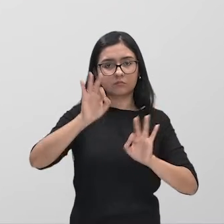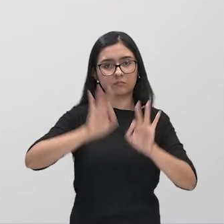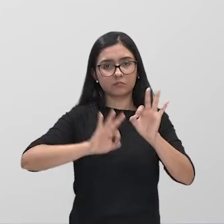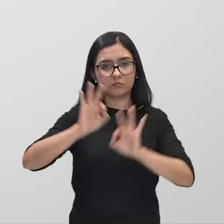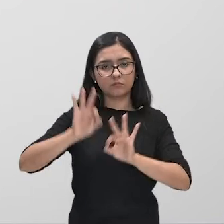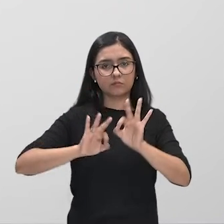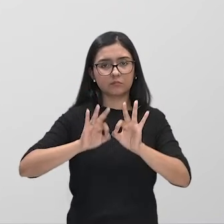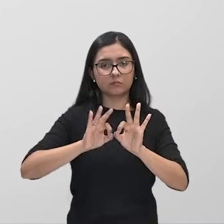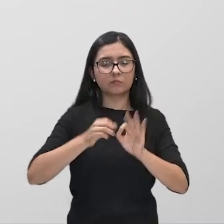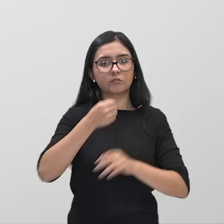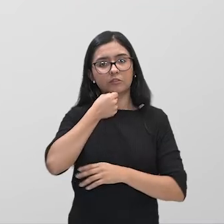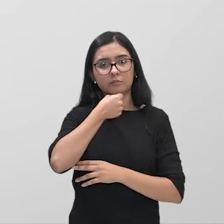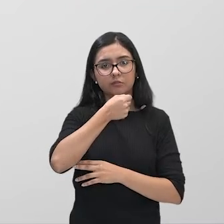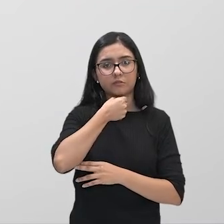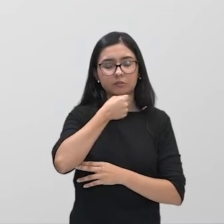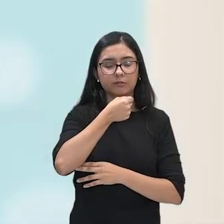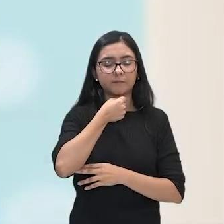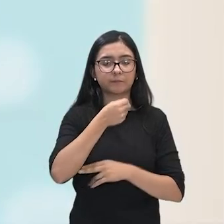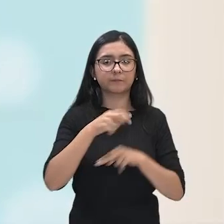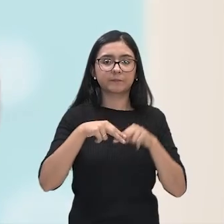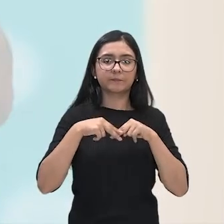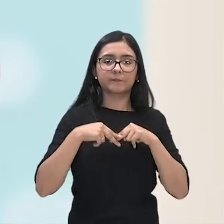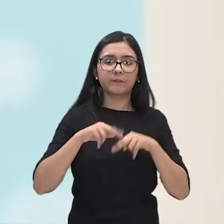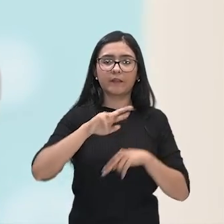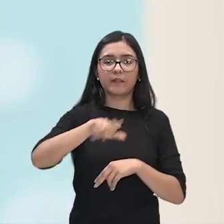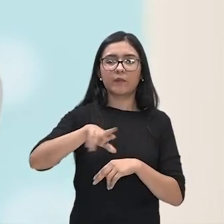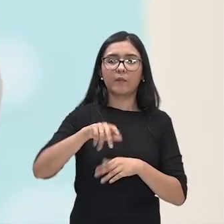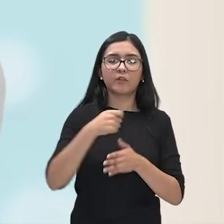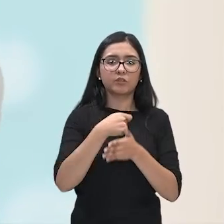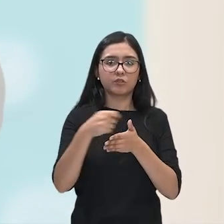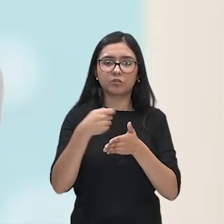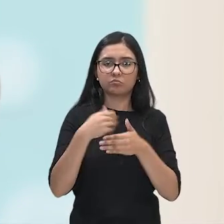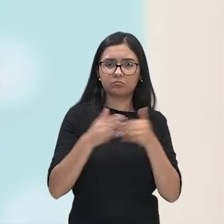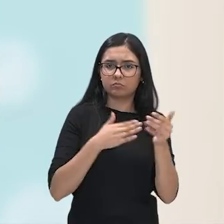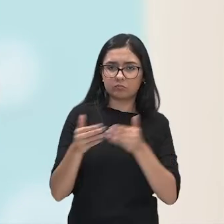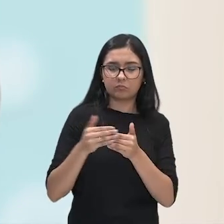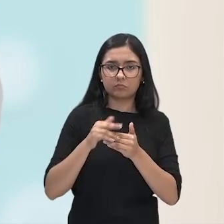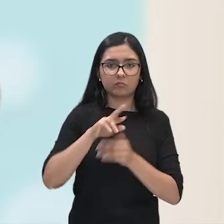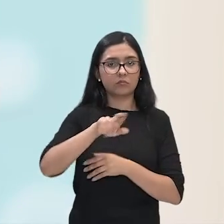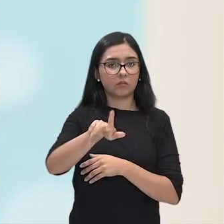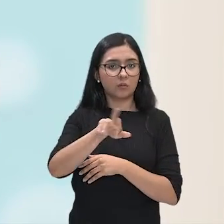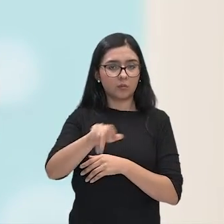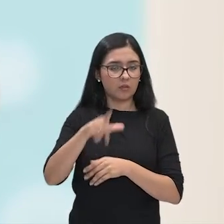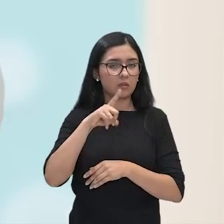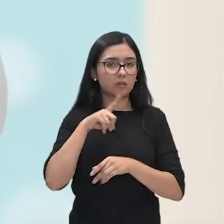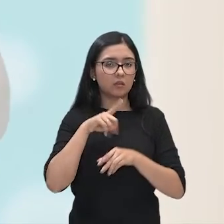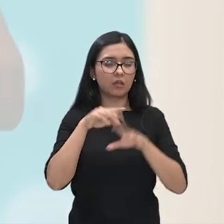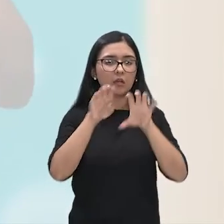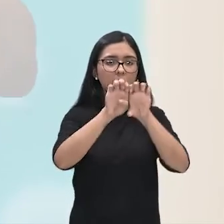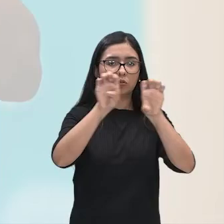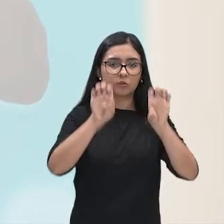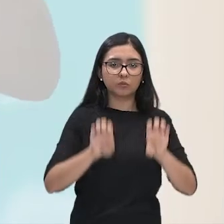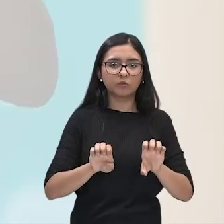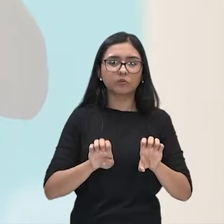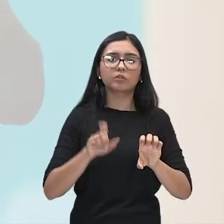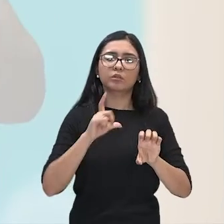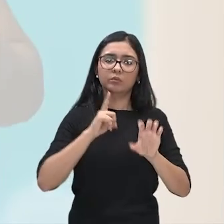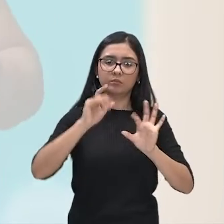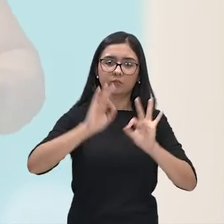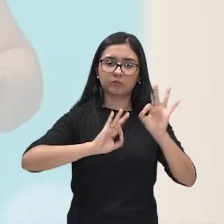dessa reportagem, porque ela não é escrita, né, de qualquer maneira, ela tem